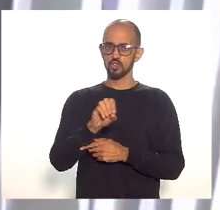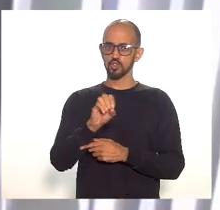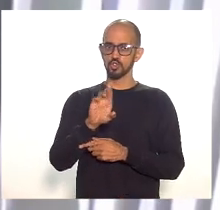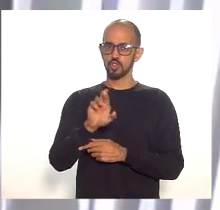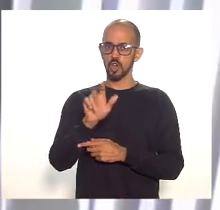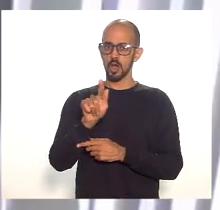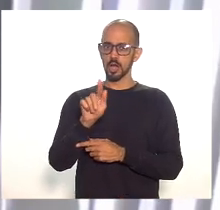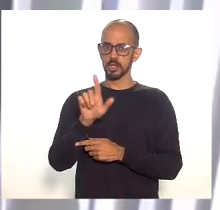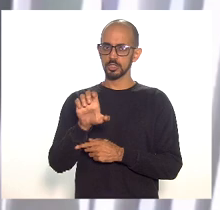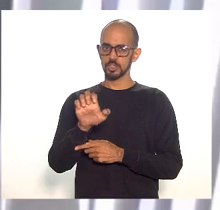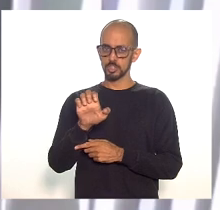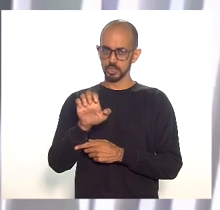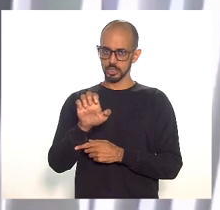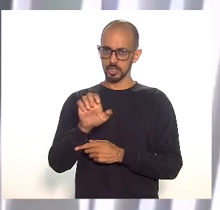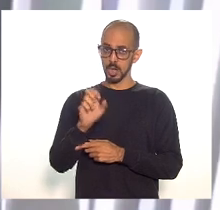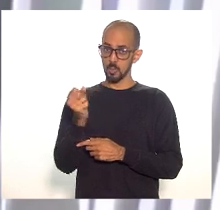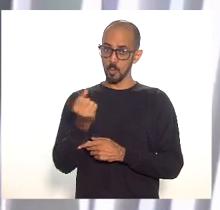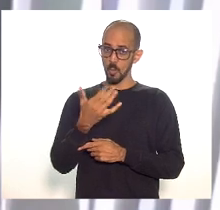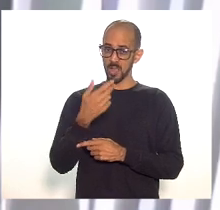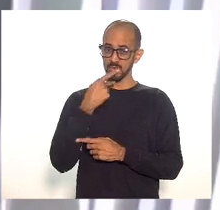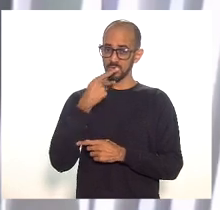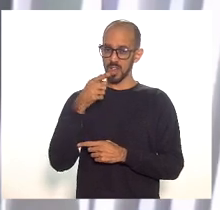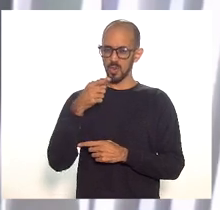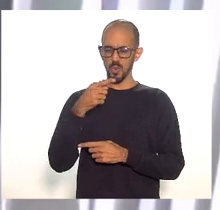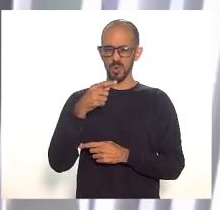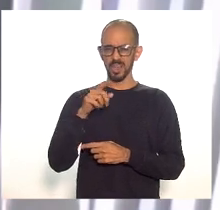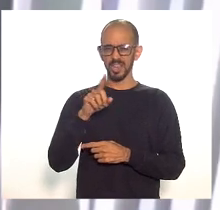quando faz alusão, quando não é nenhuma